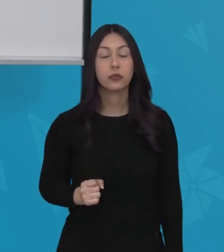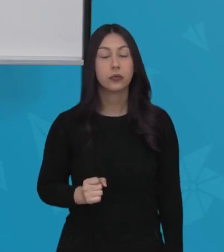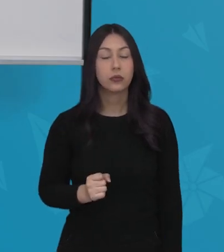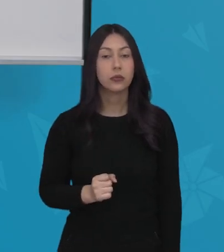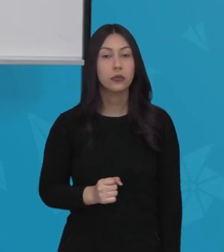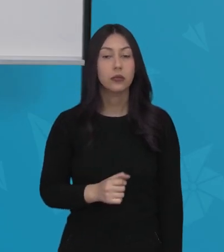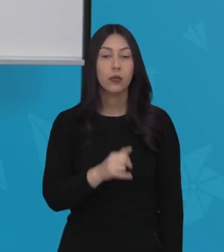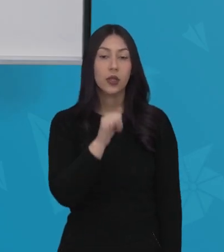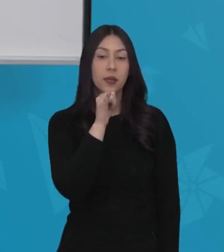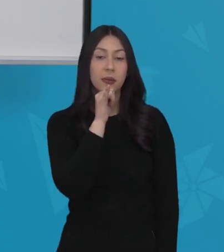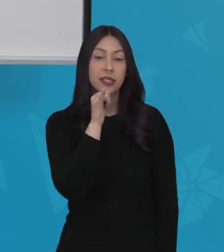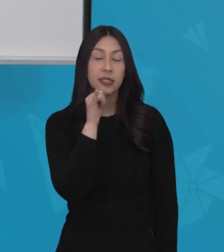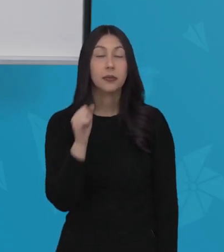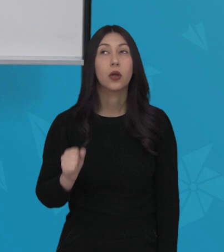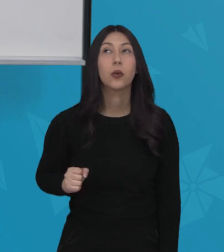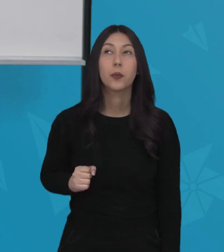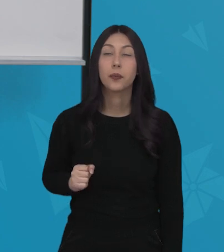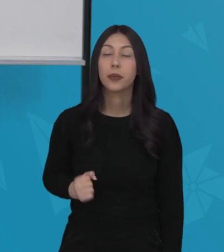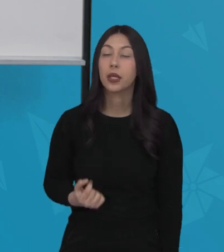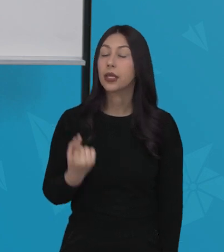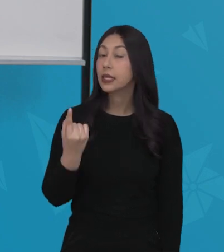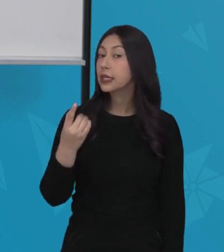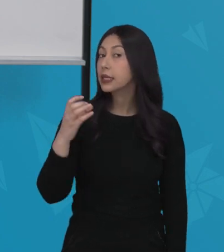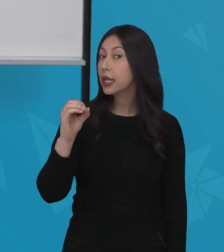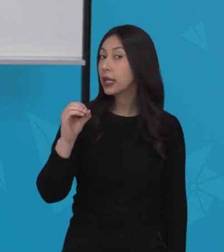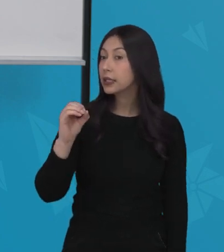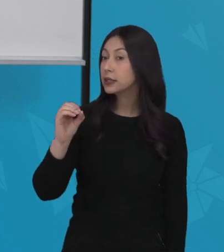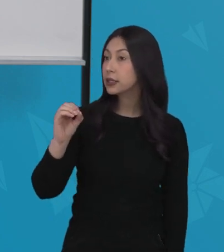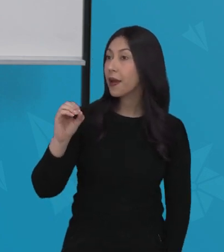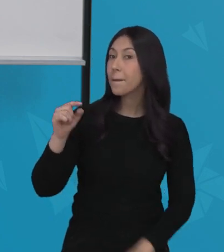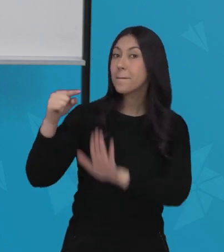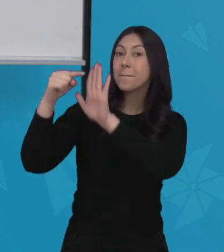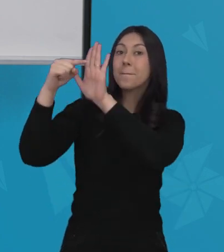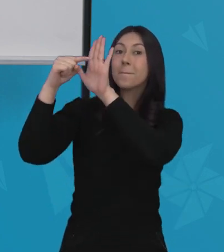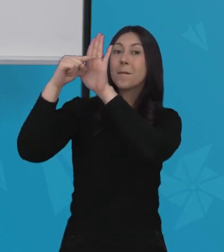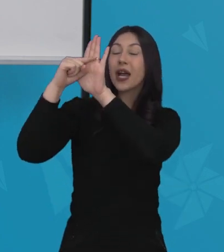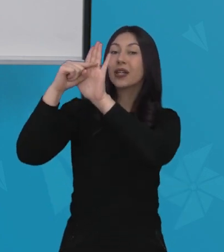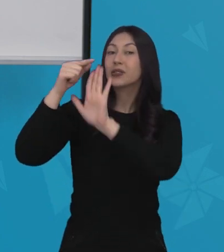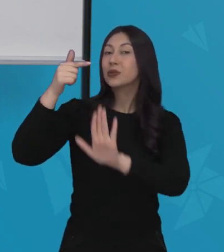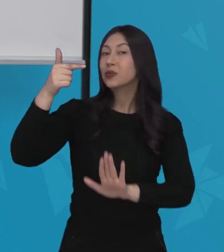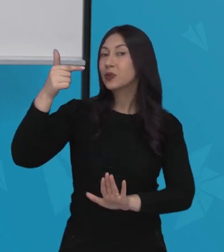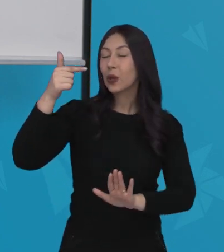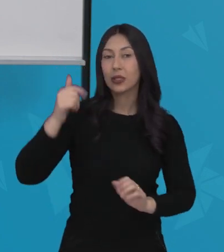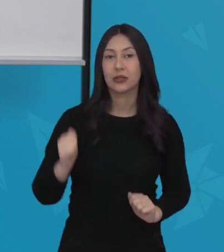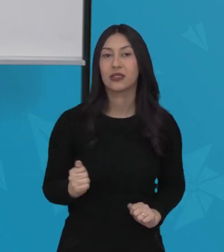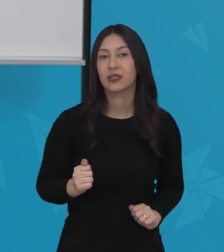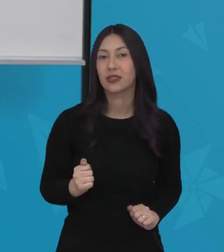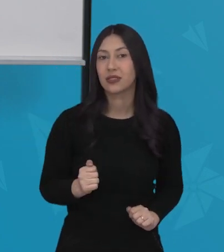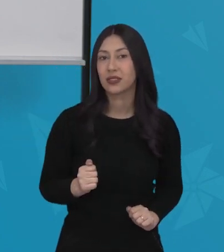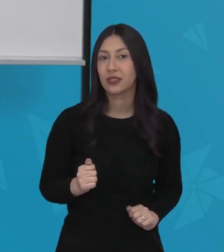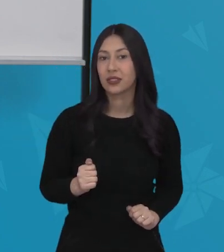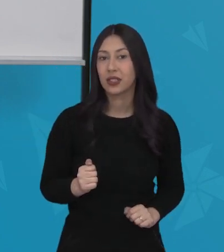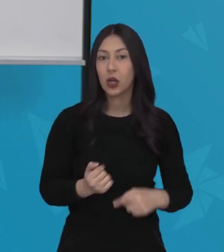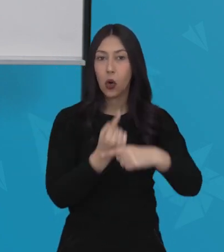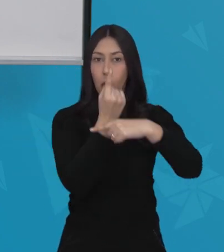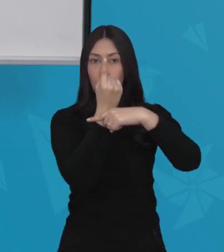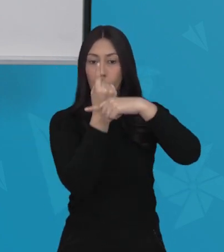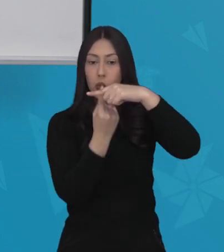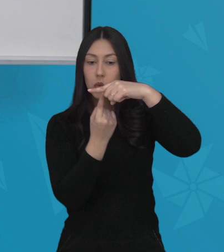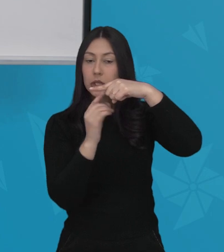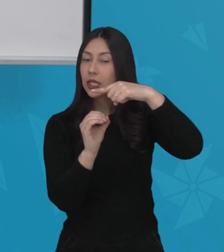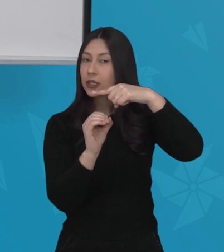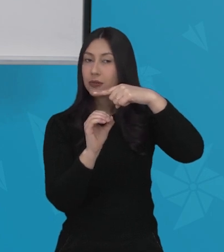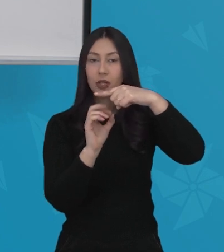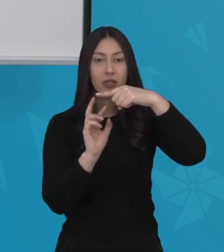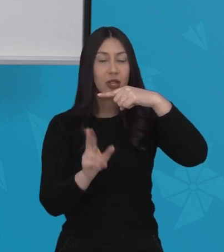por exemplo, o 10 elevado a menos 2, eu não vou ter mais um décimo. Eu vou